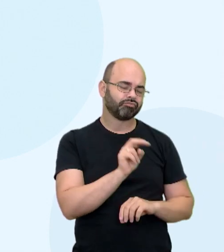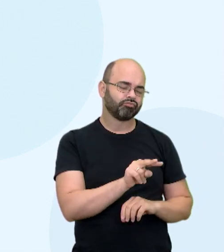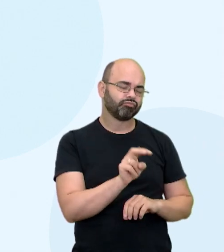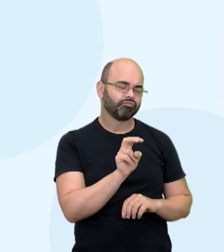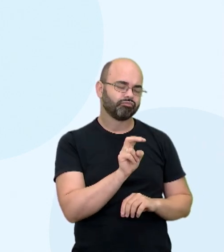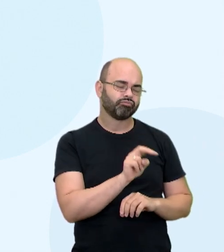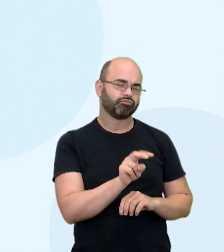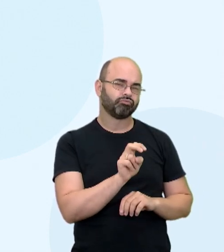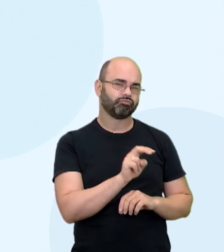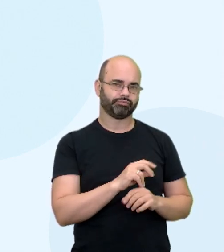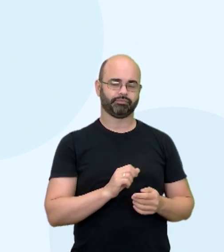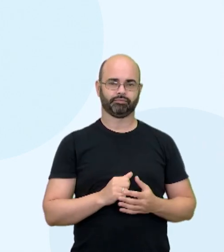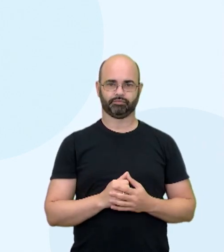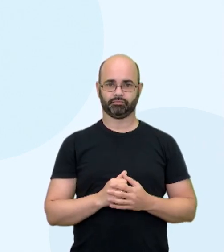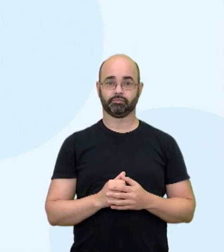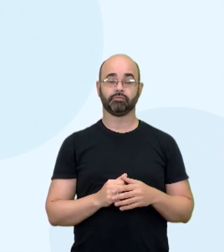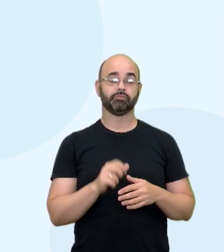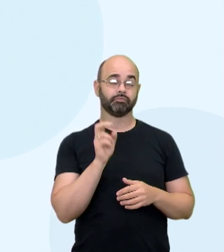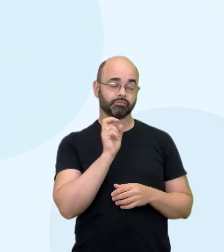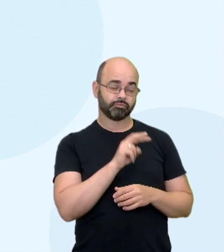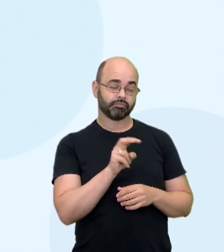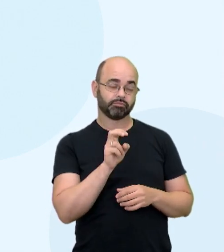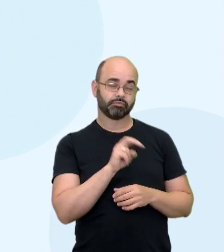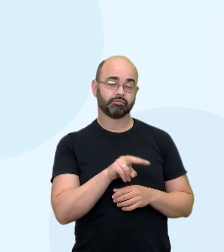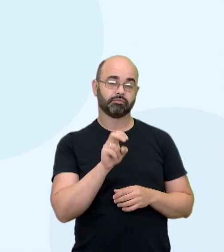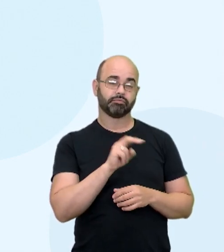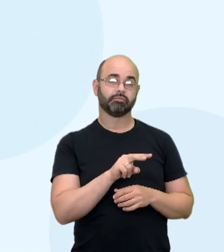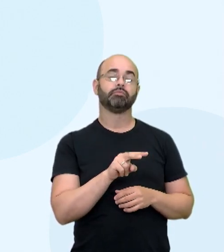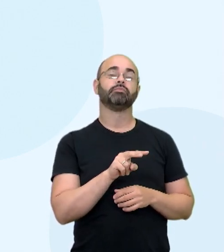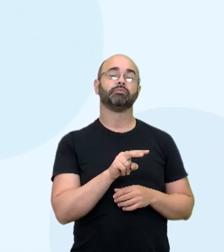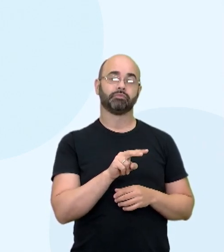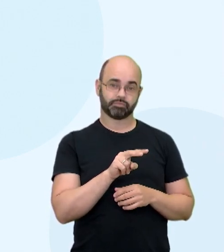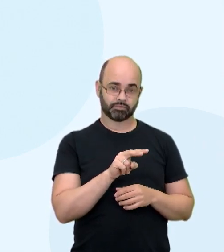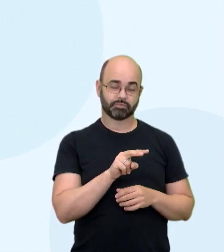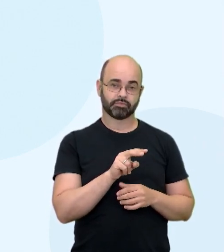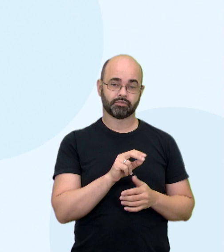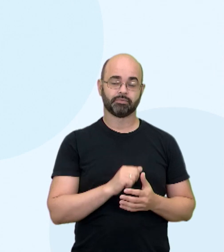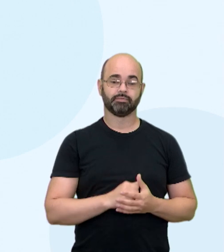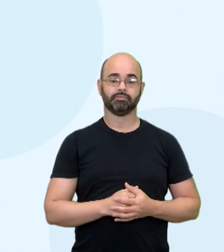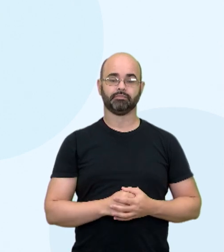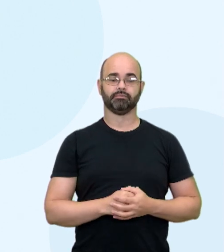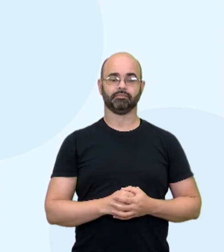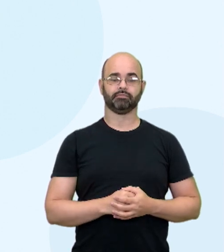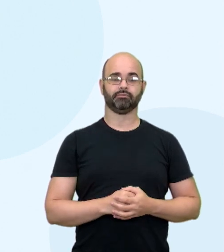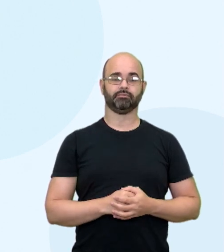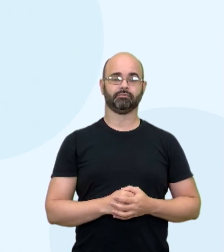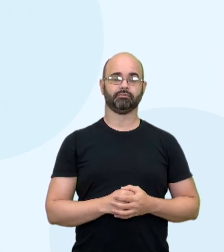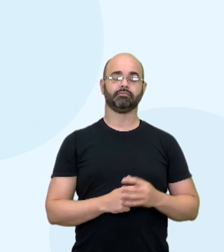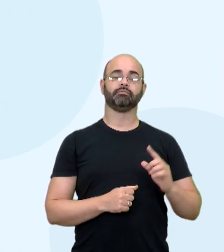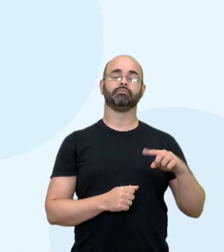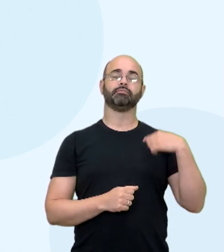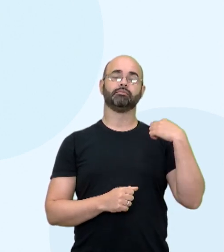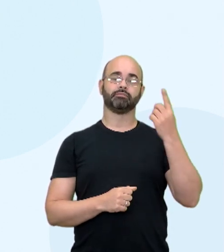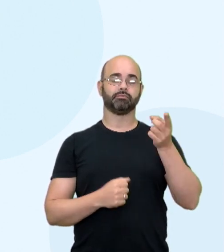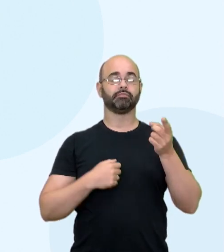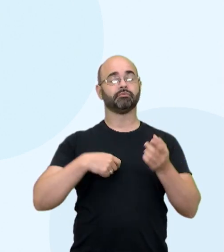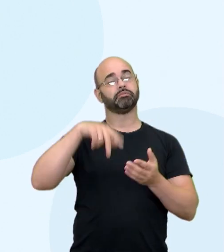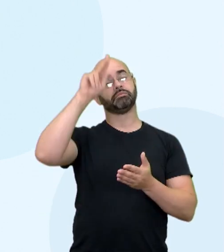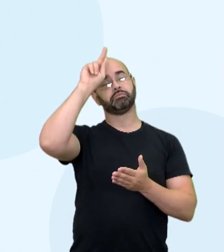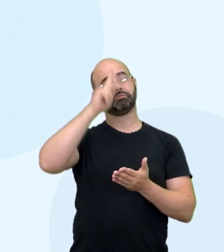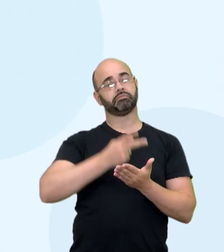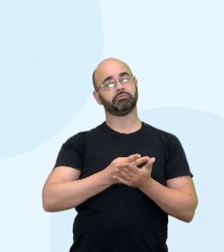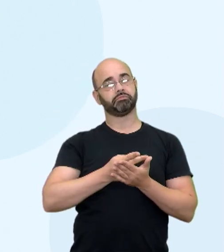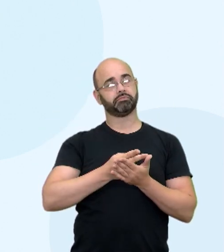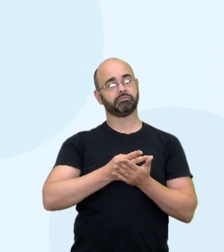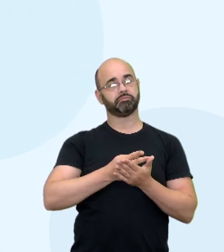A partir da observação desse objeto que eu desejo conhecer, eu posso partir para uma hipótese, eu posso